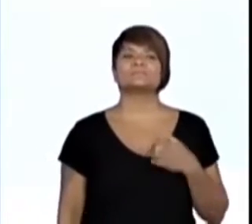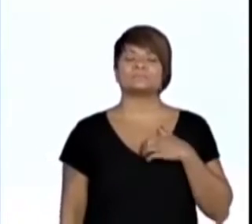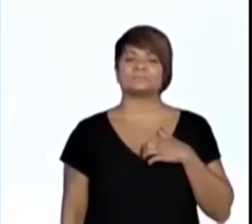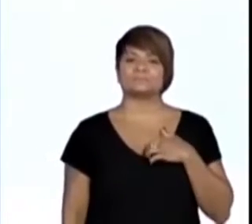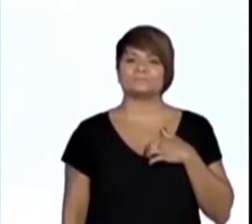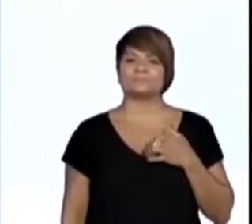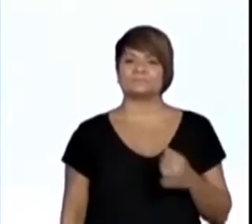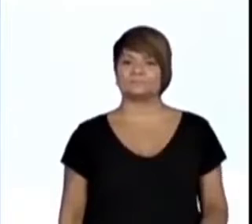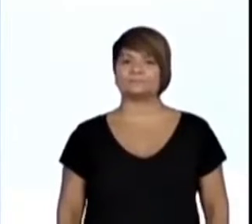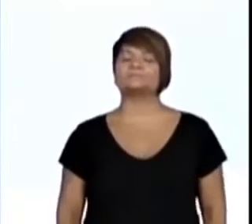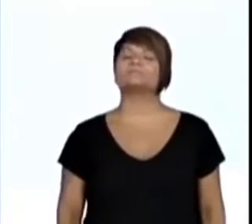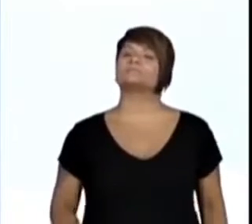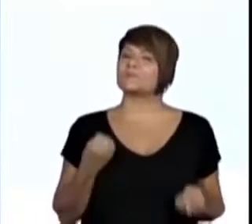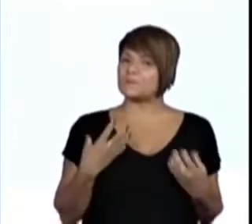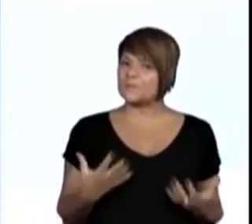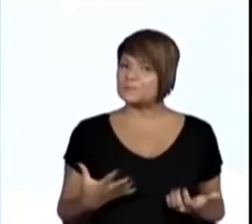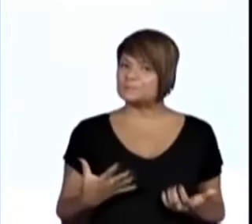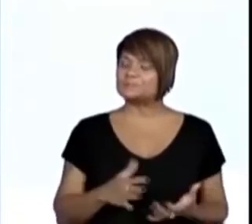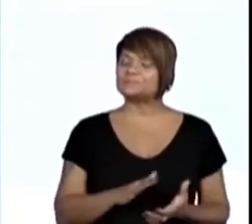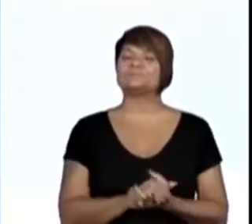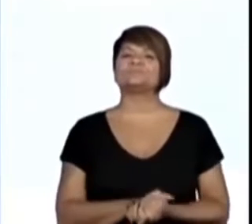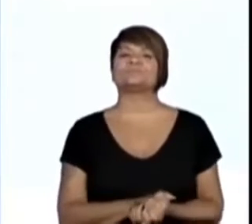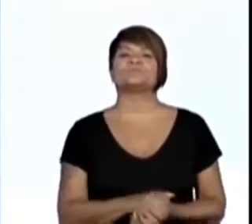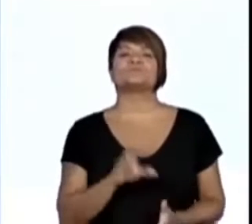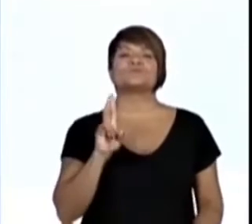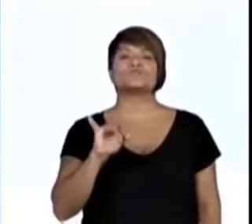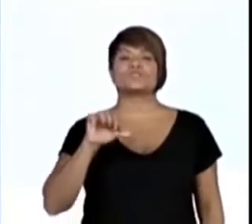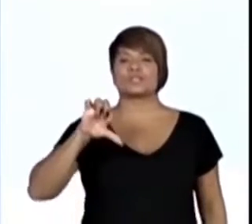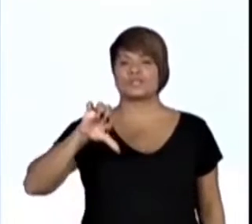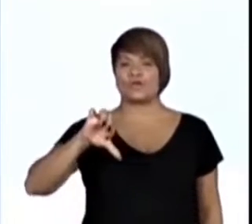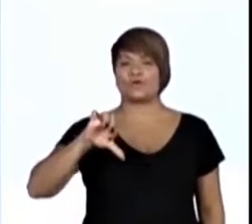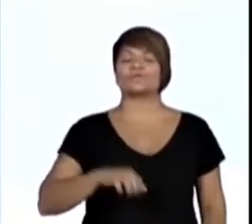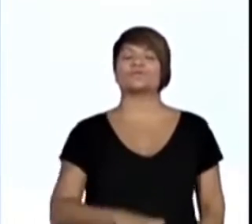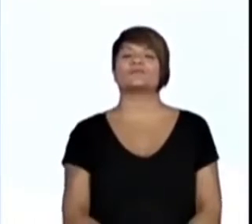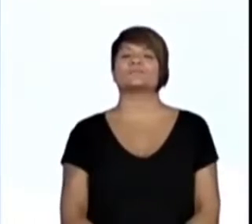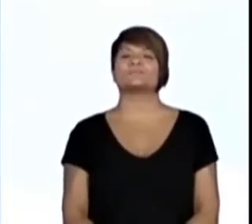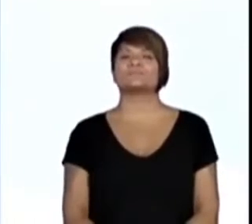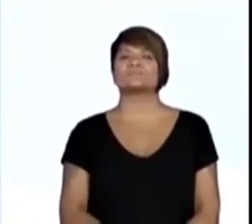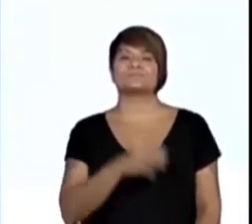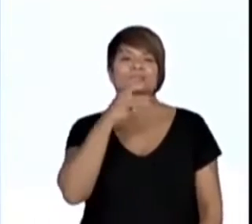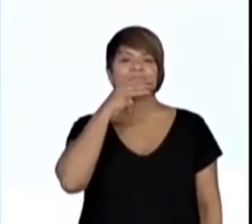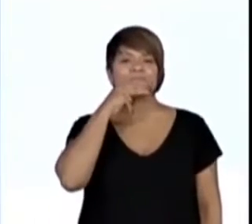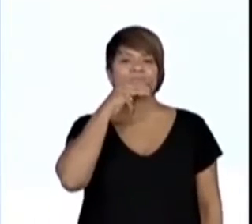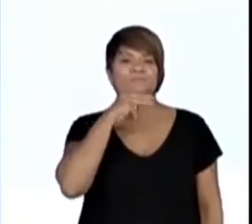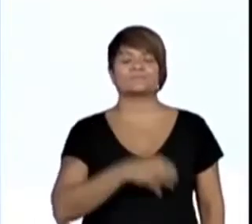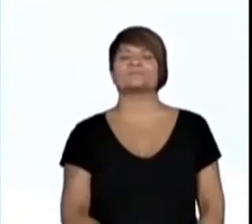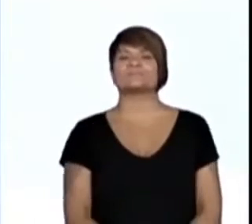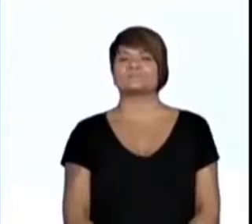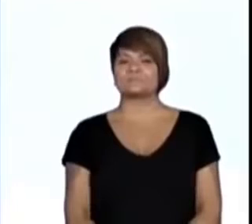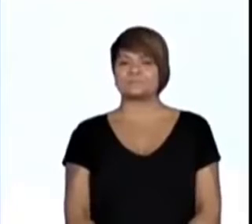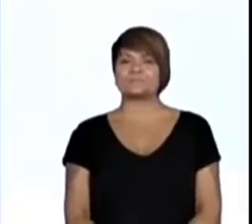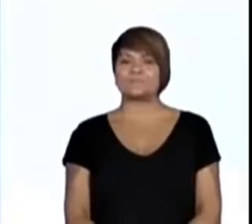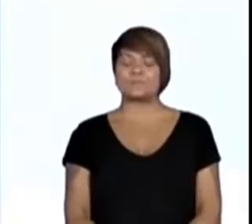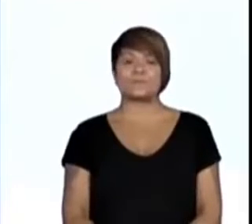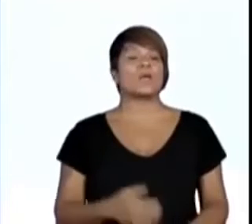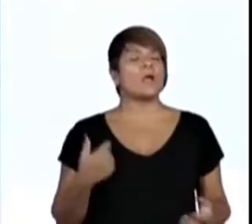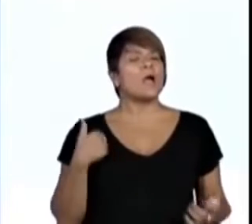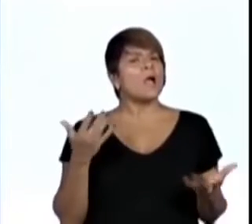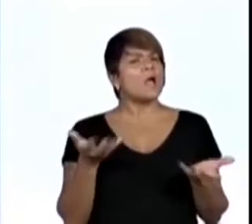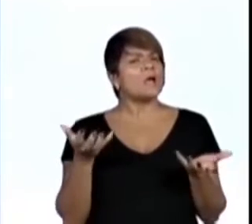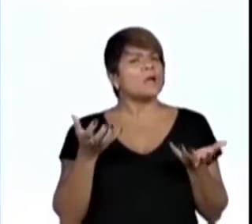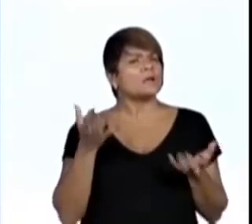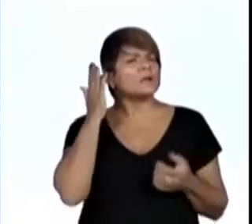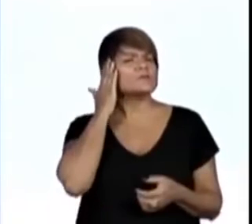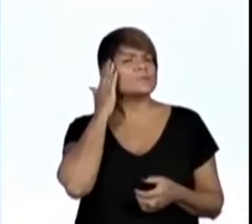9. Tá bom? Dia 9 de março. Agora eu quero saber de